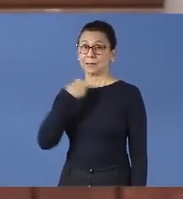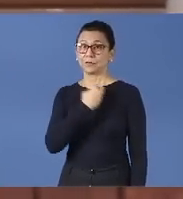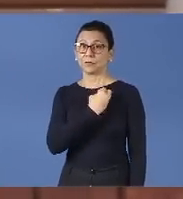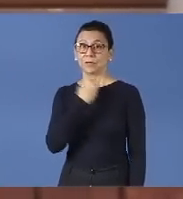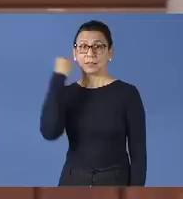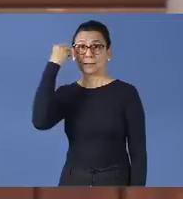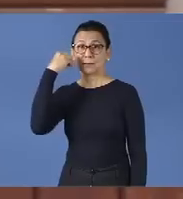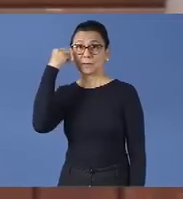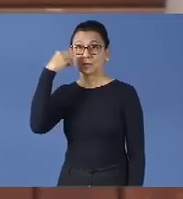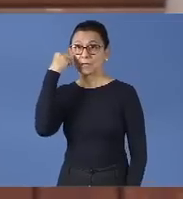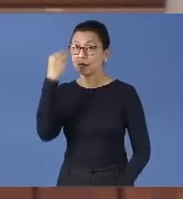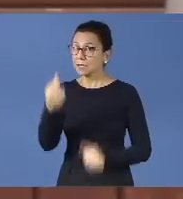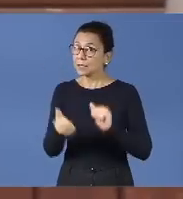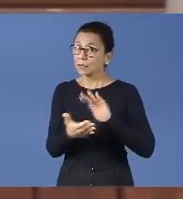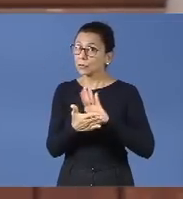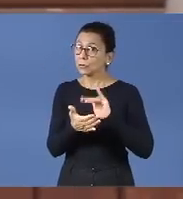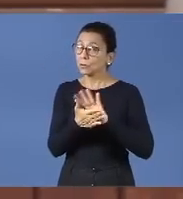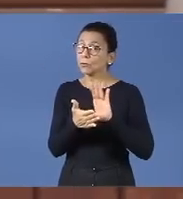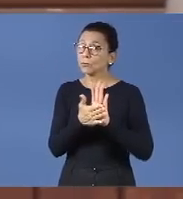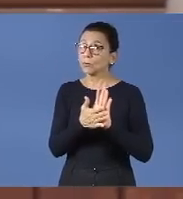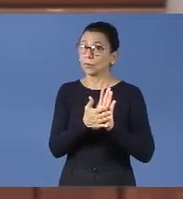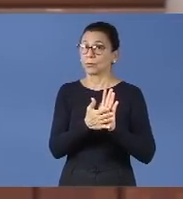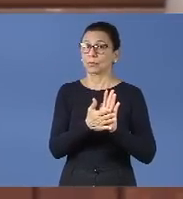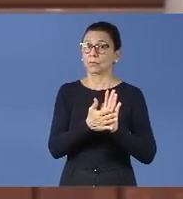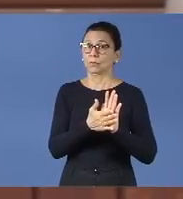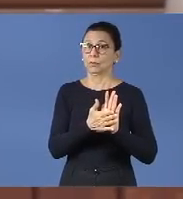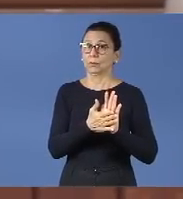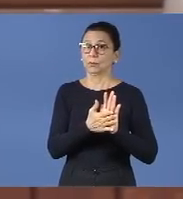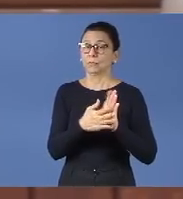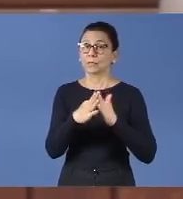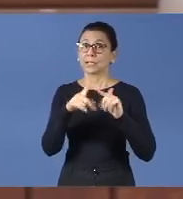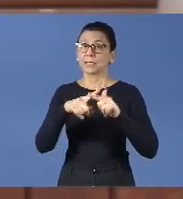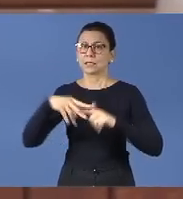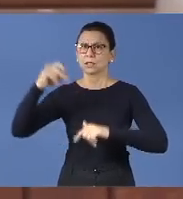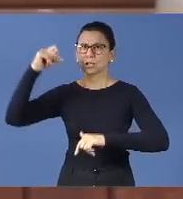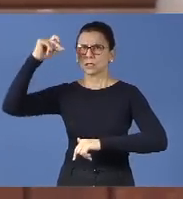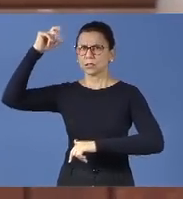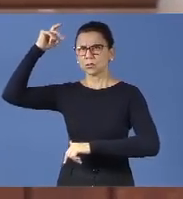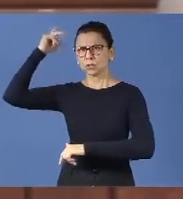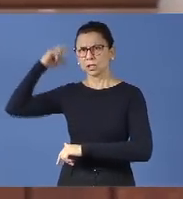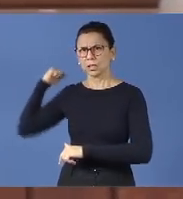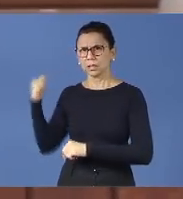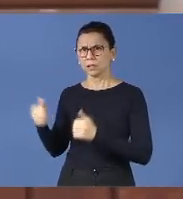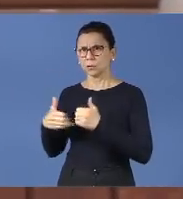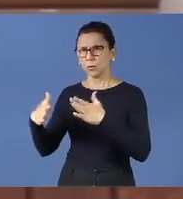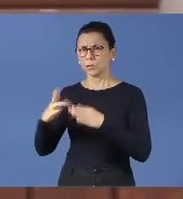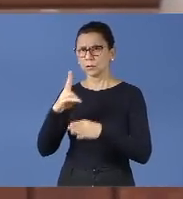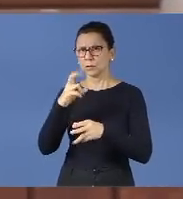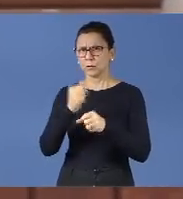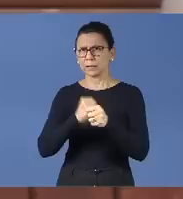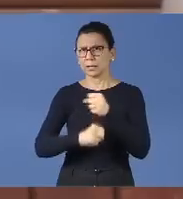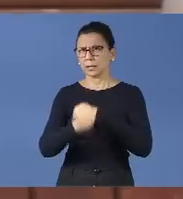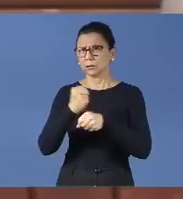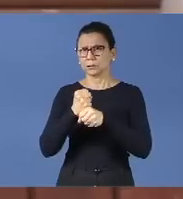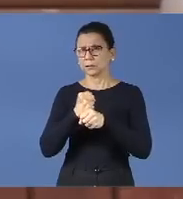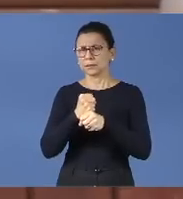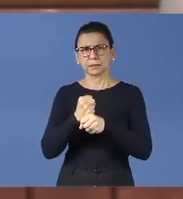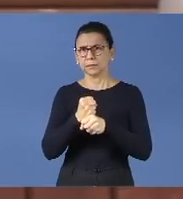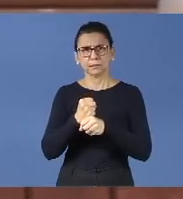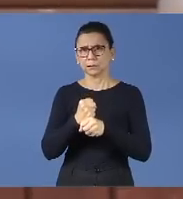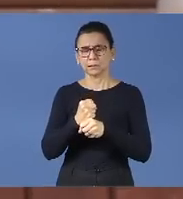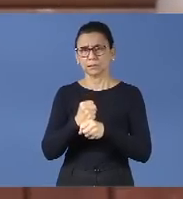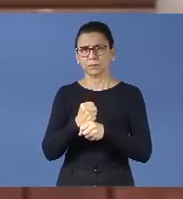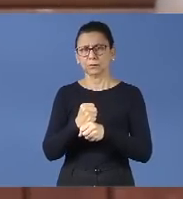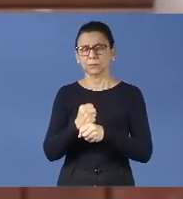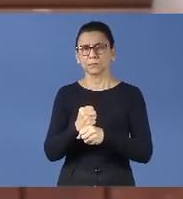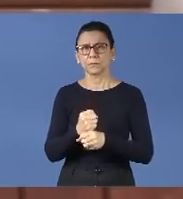igreja tem o seu início desde o primeiro dia. Lá no início, depois do Pentecostes, para nós, a